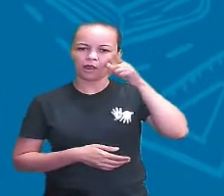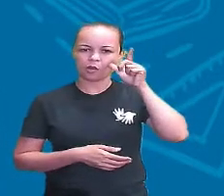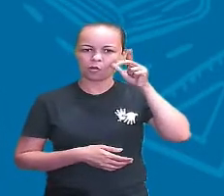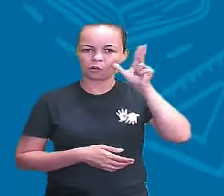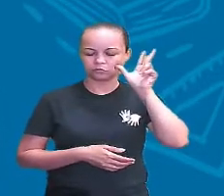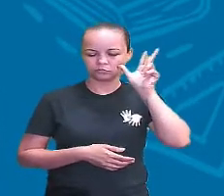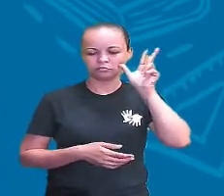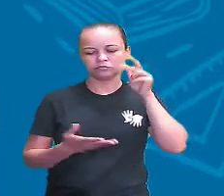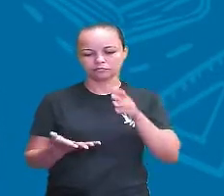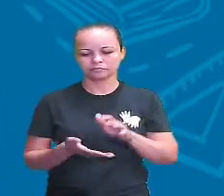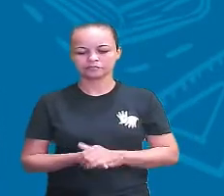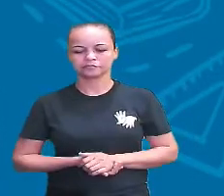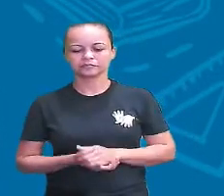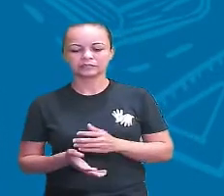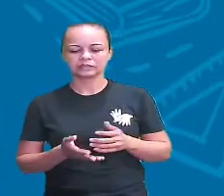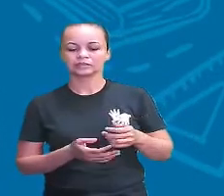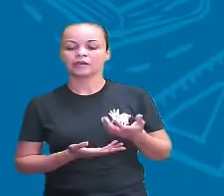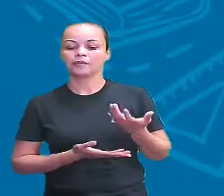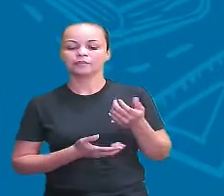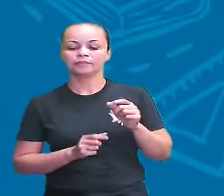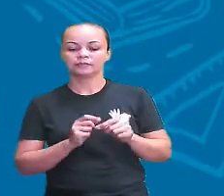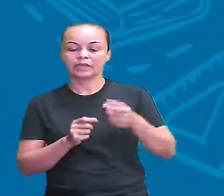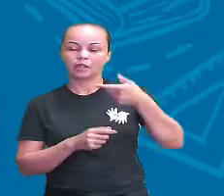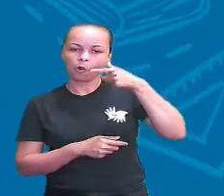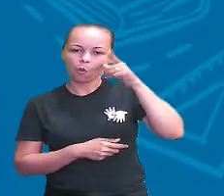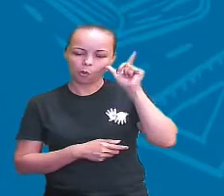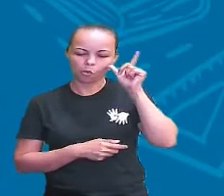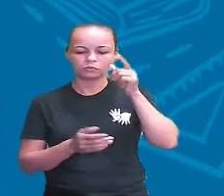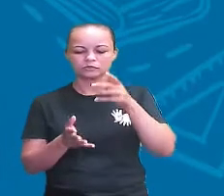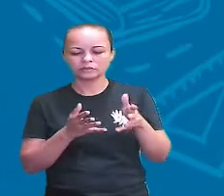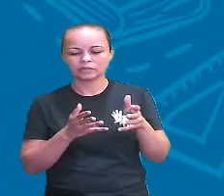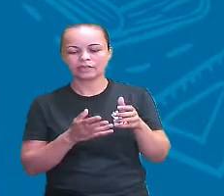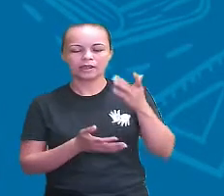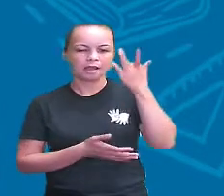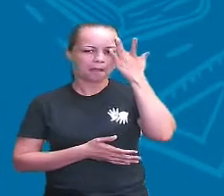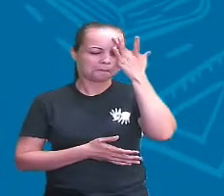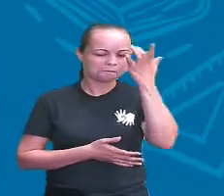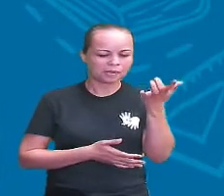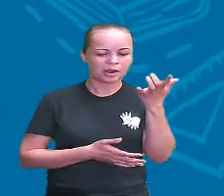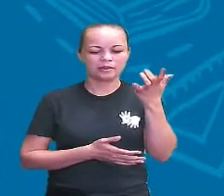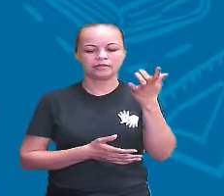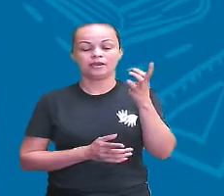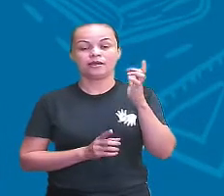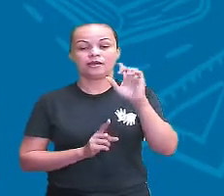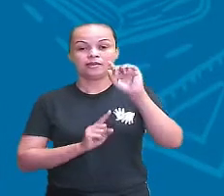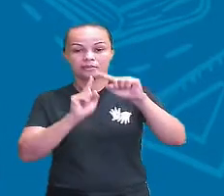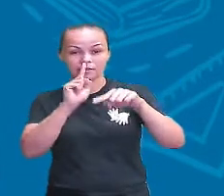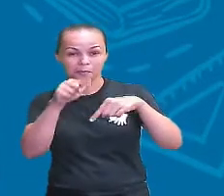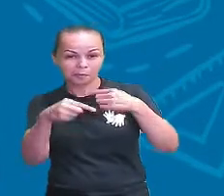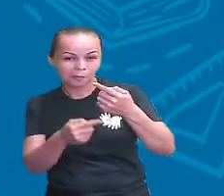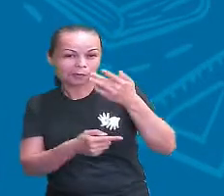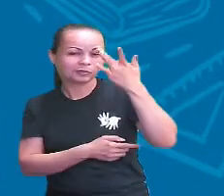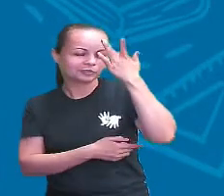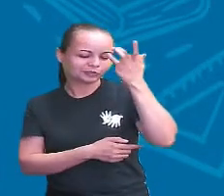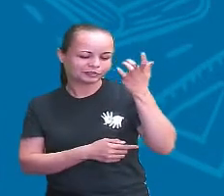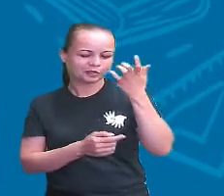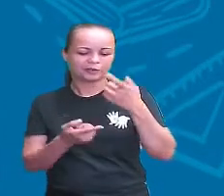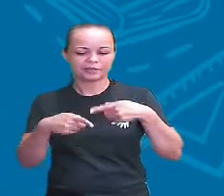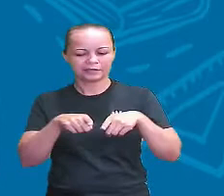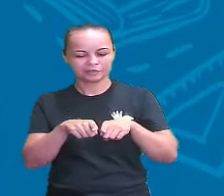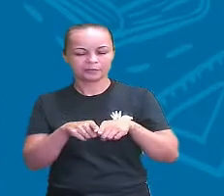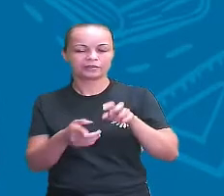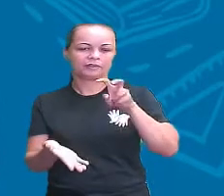Temos também tomorrow, para amanhã, the day after tomorrow, depois de amanhã. Também temos